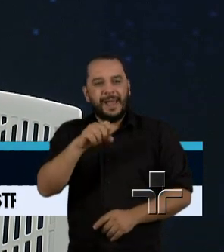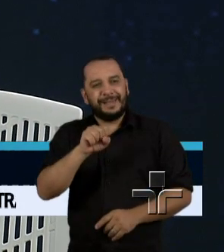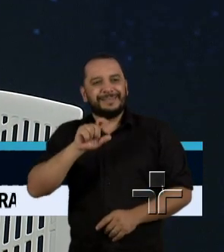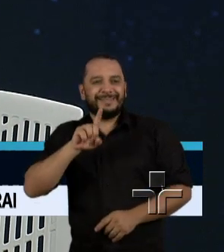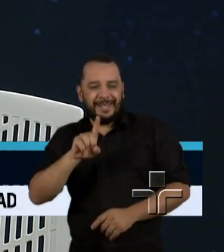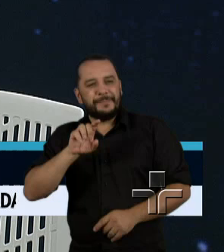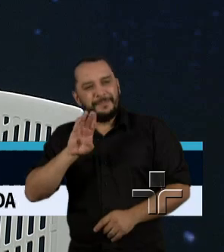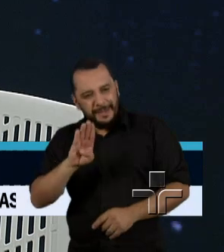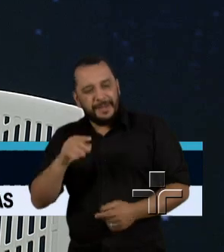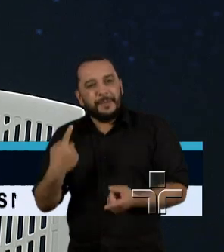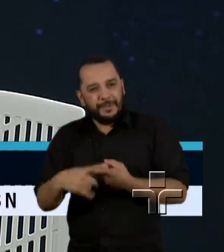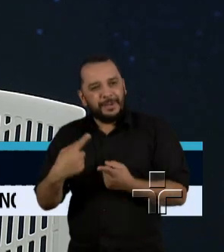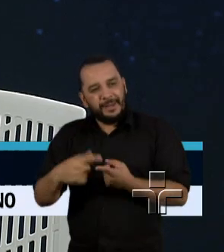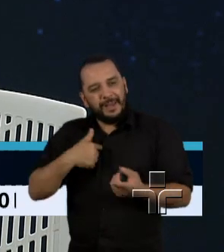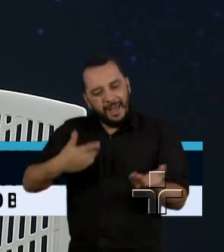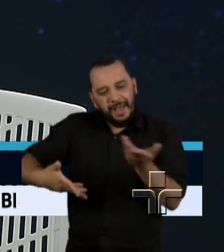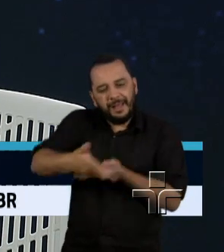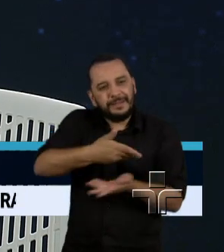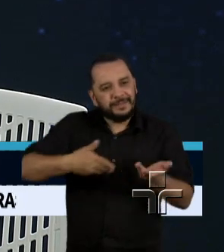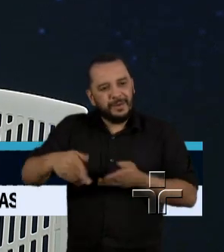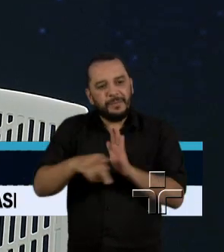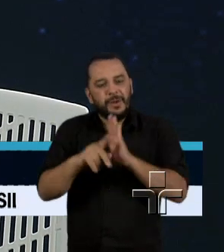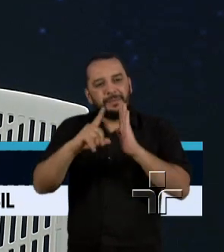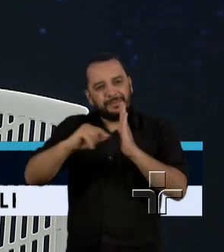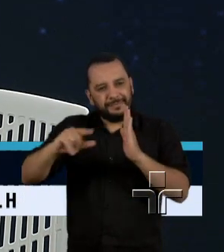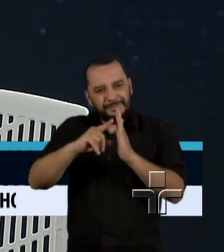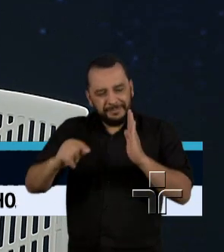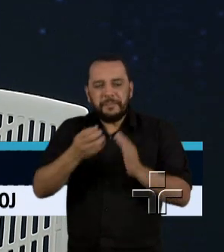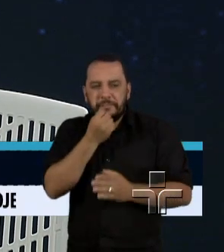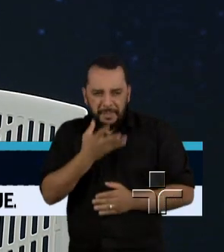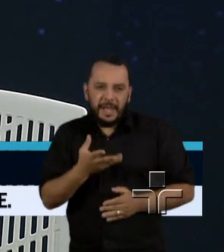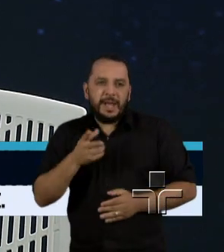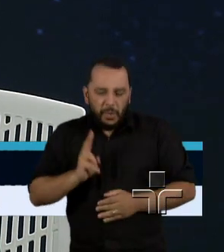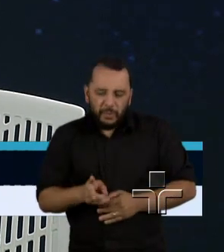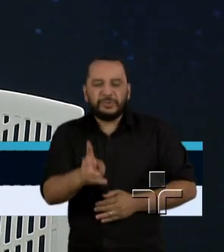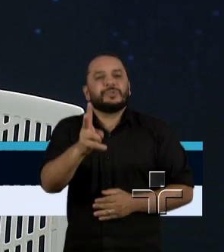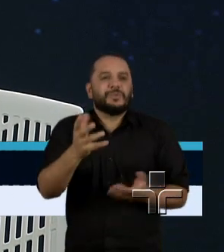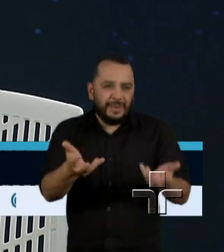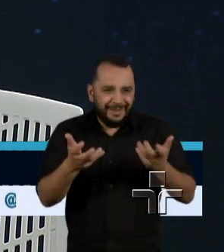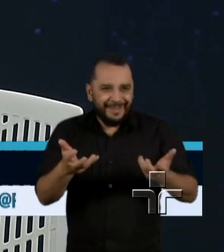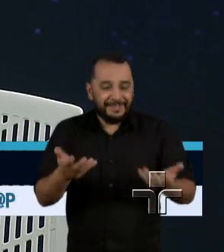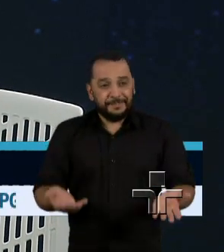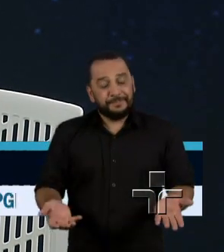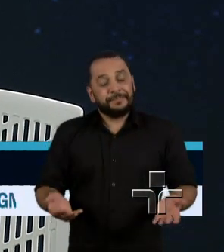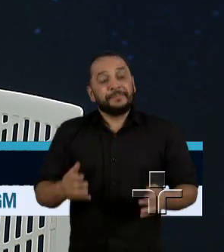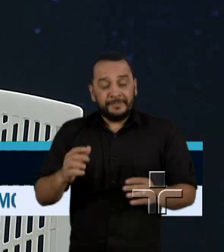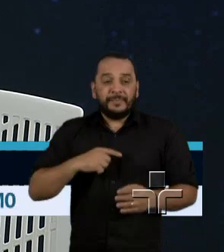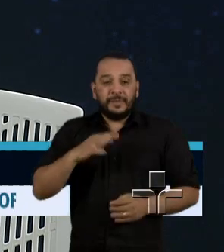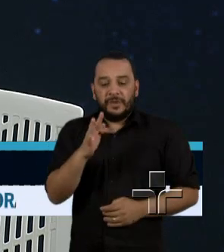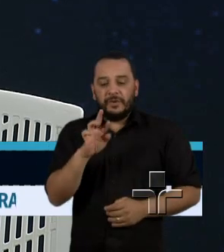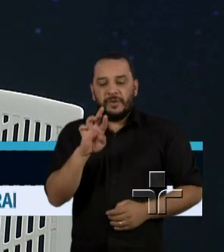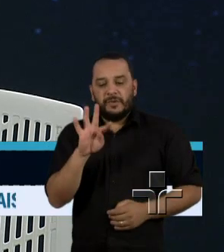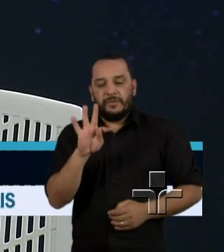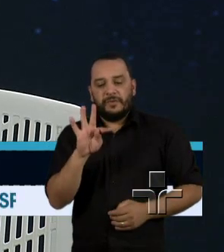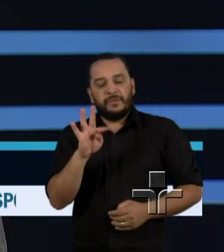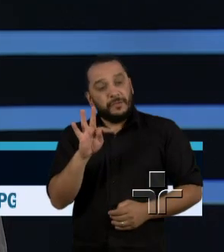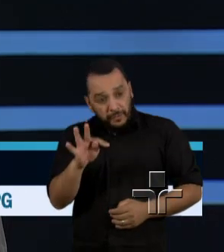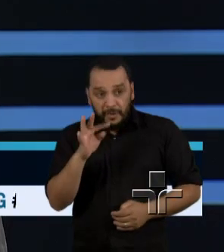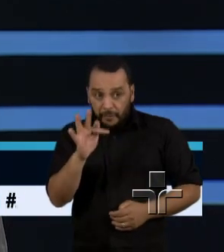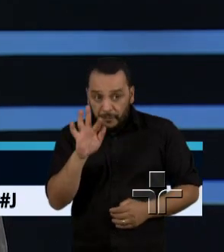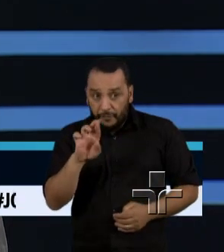relação dos democratas com o Palácio do Planalto está muito bem, eles pretendem que continue assim, e o Alexandre Frota poderia deixar a coisa ali um